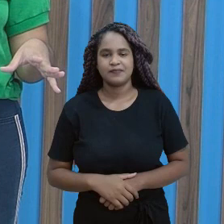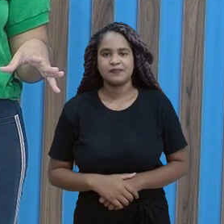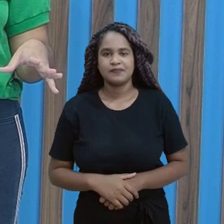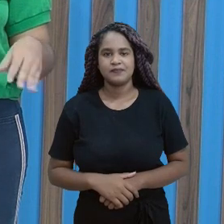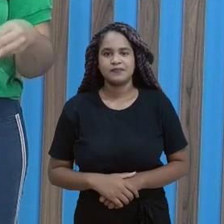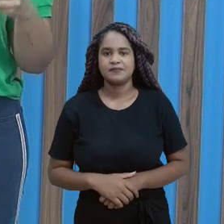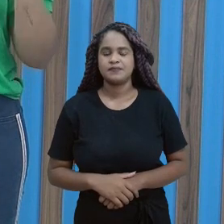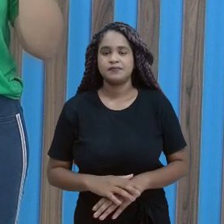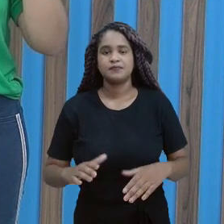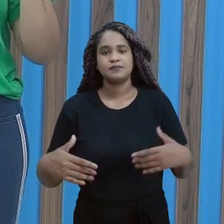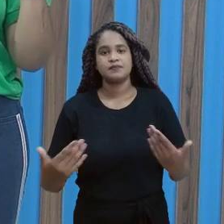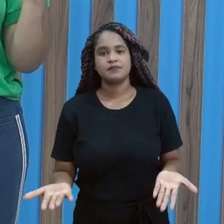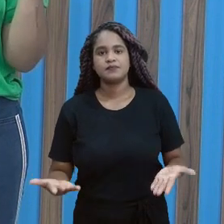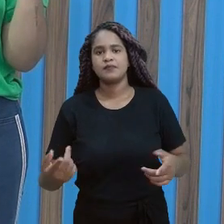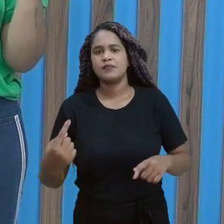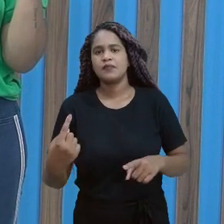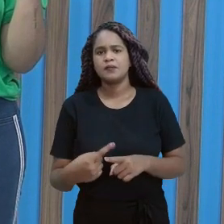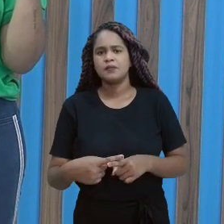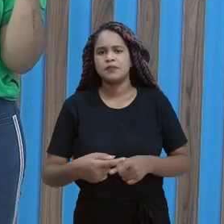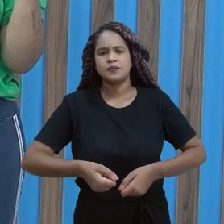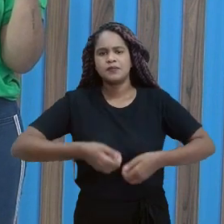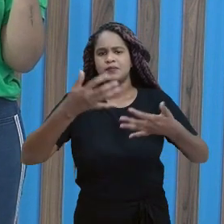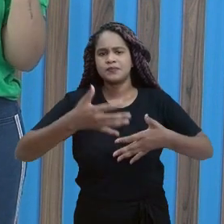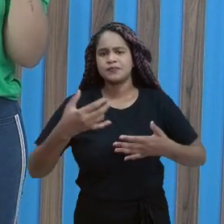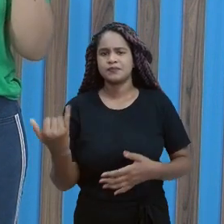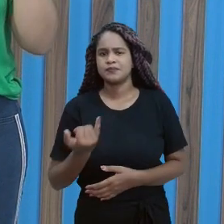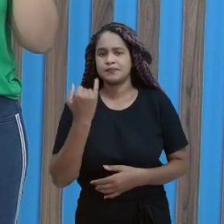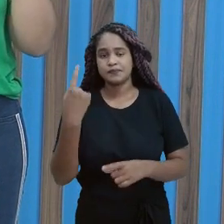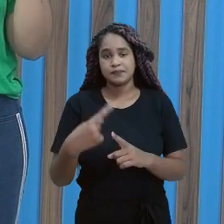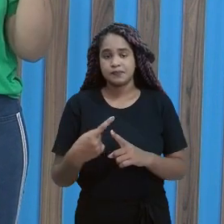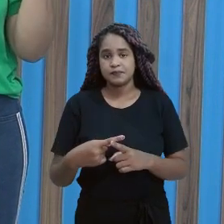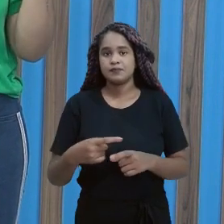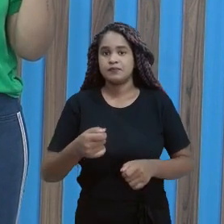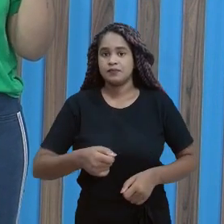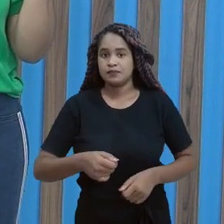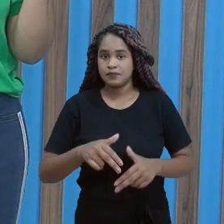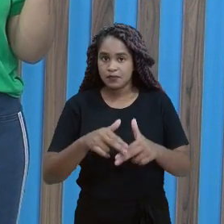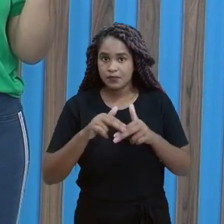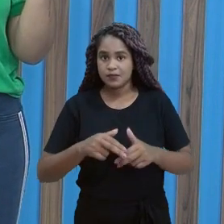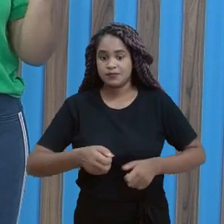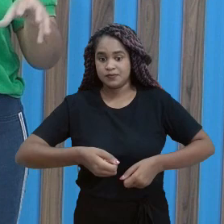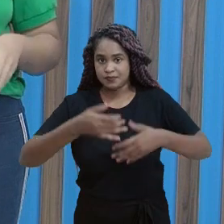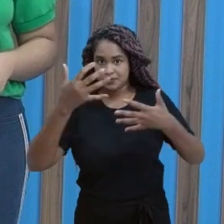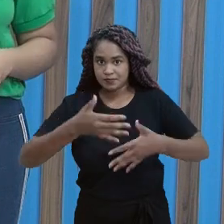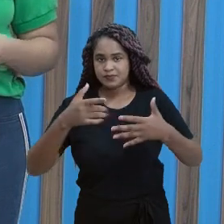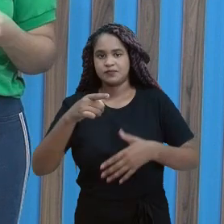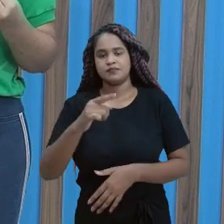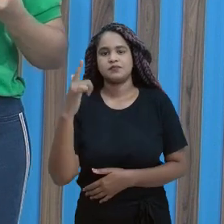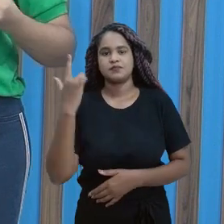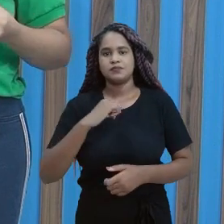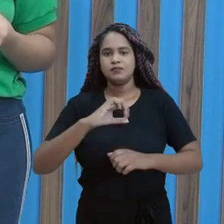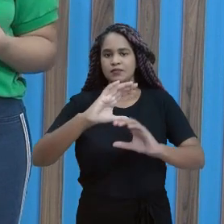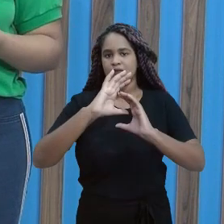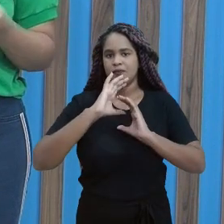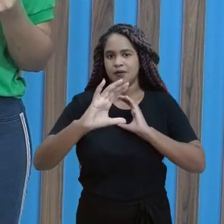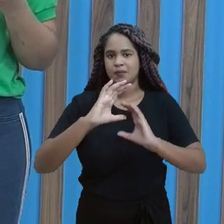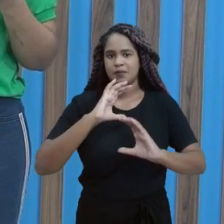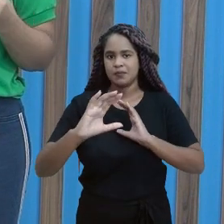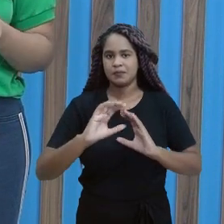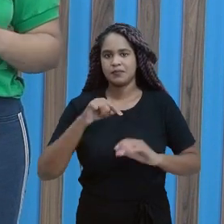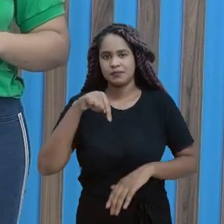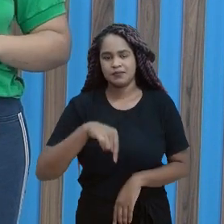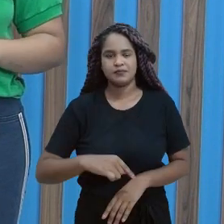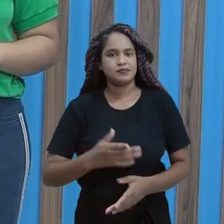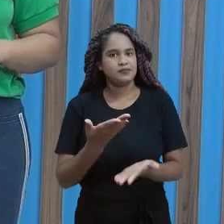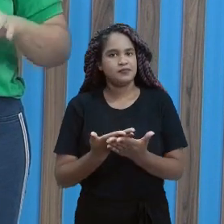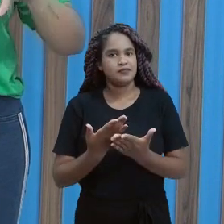de hoje, tá certo? E por que o chat é importante, Vivi? Porque é a partir dele e com ele que você consegue se comunicar com a gente aqui na